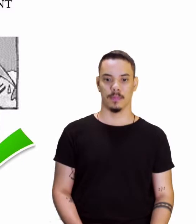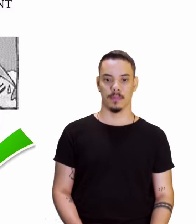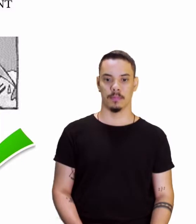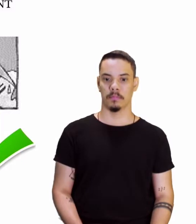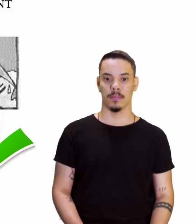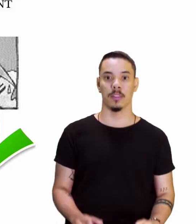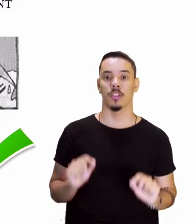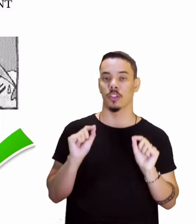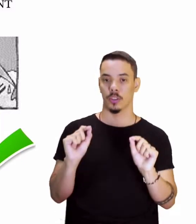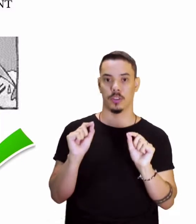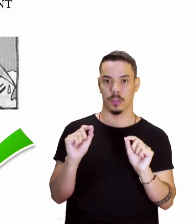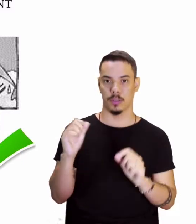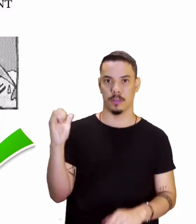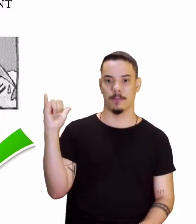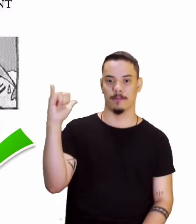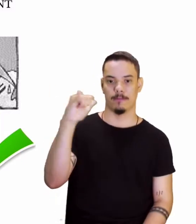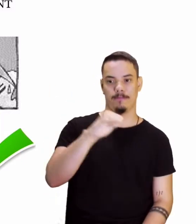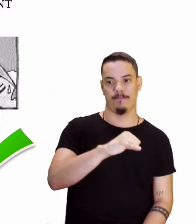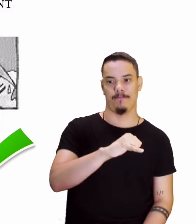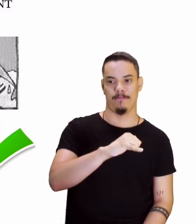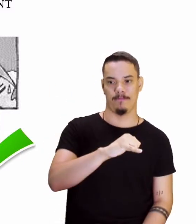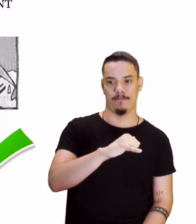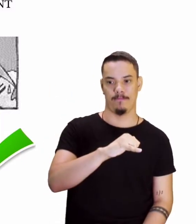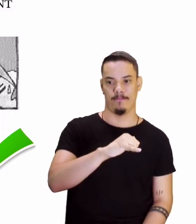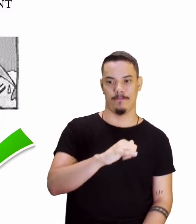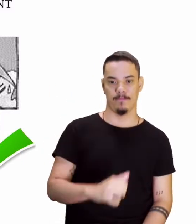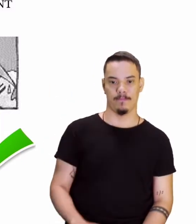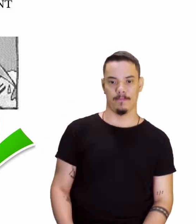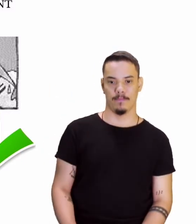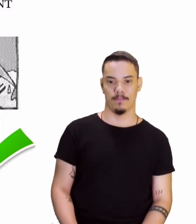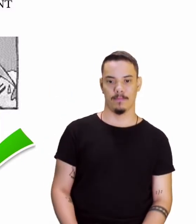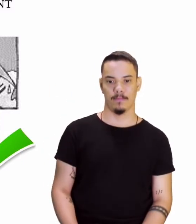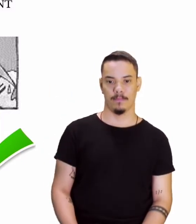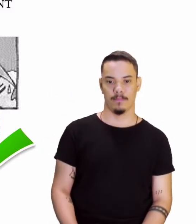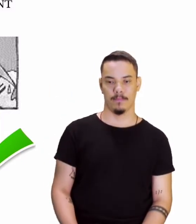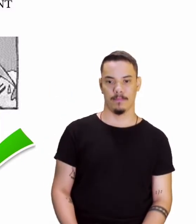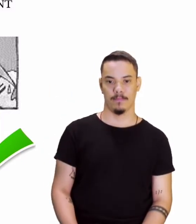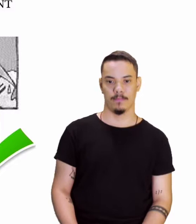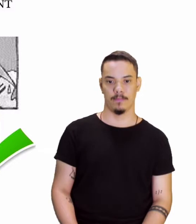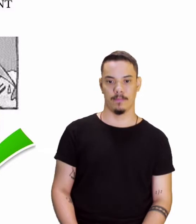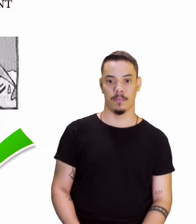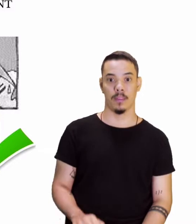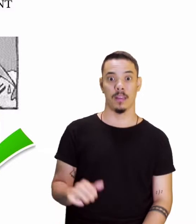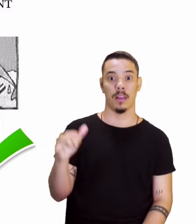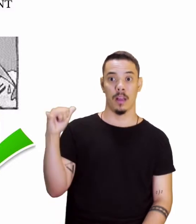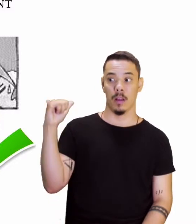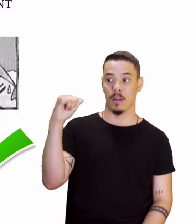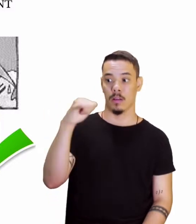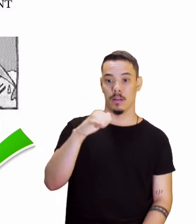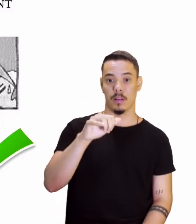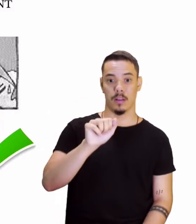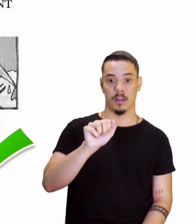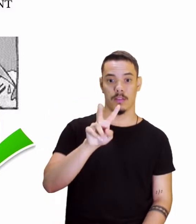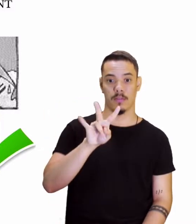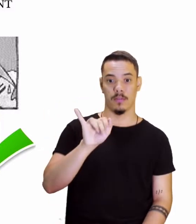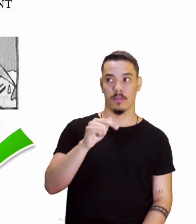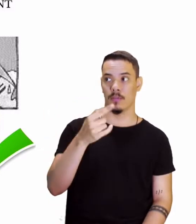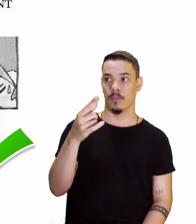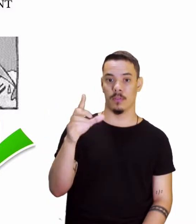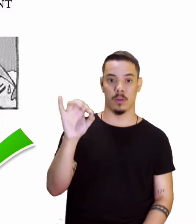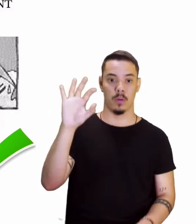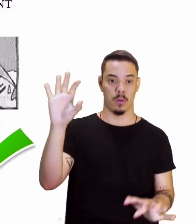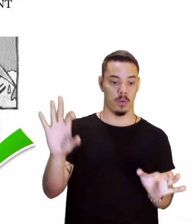de avião. Você vê aí, observa bem. Esse avião está completando